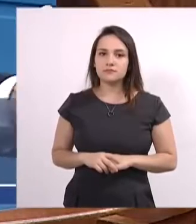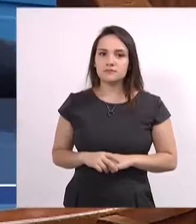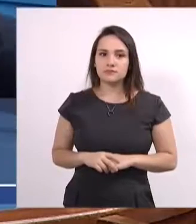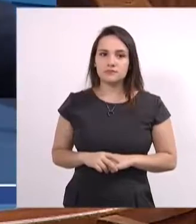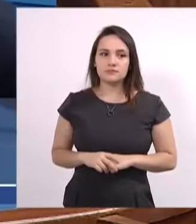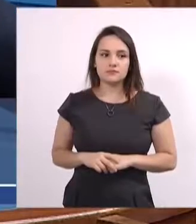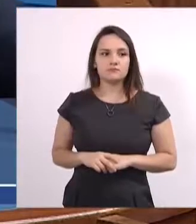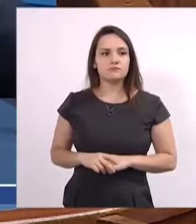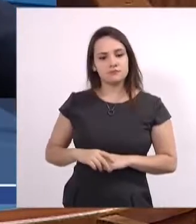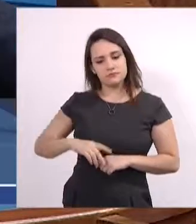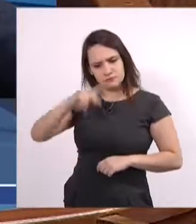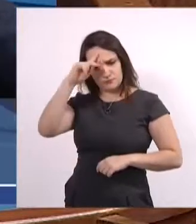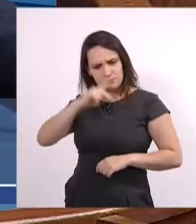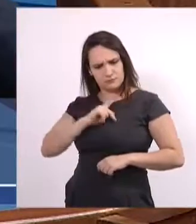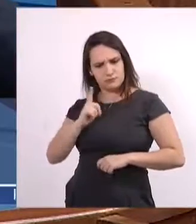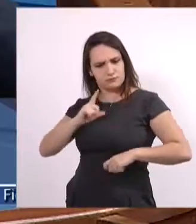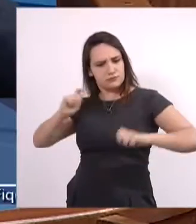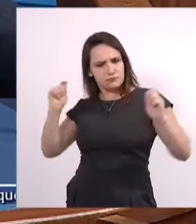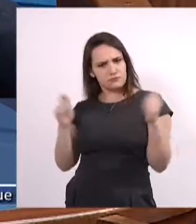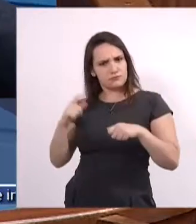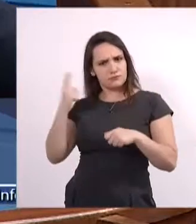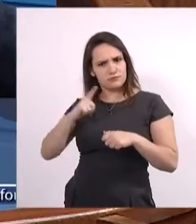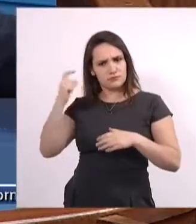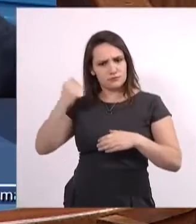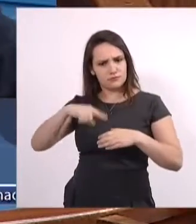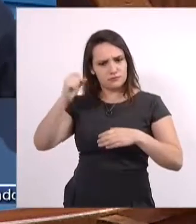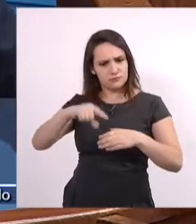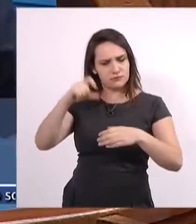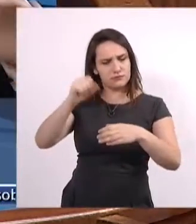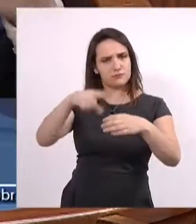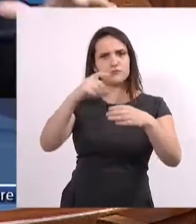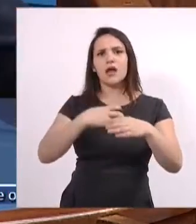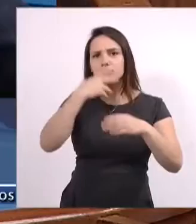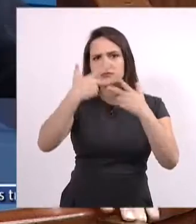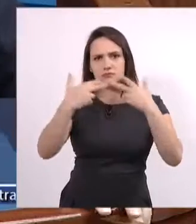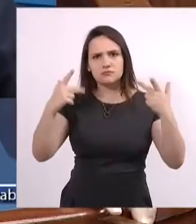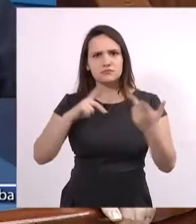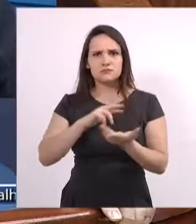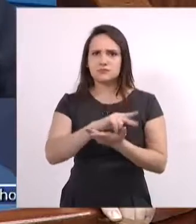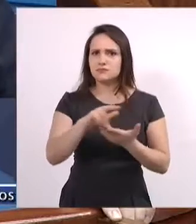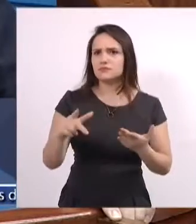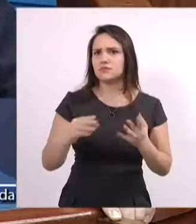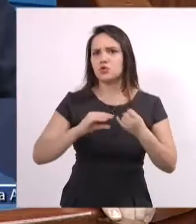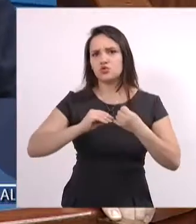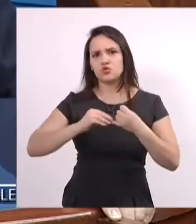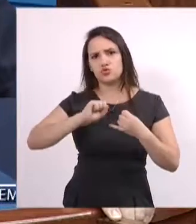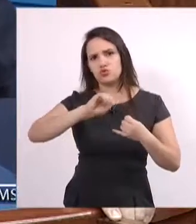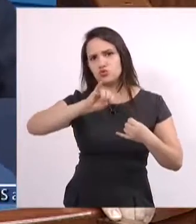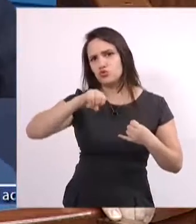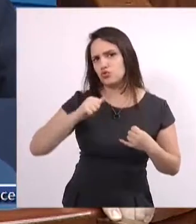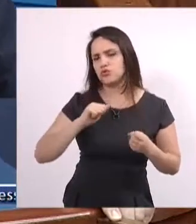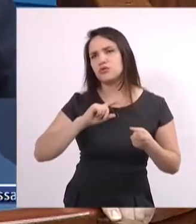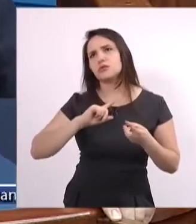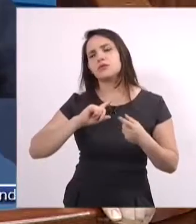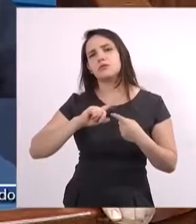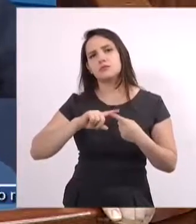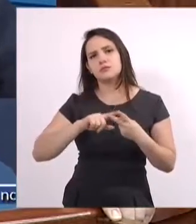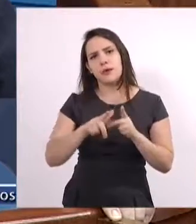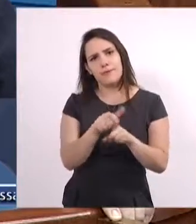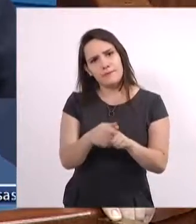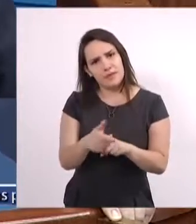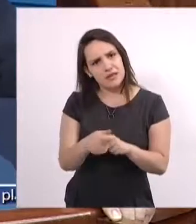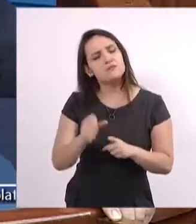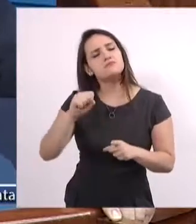exercer a sua vocação de produtor, mas não só produtor de soja, de milho, que sem